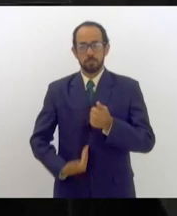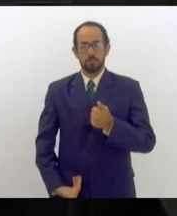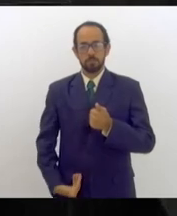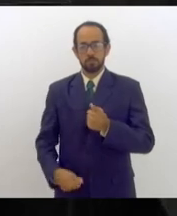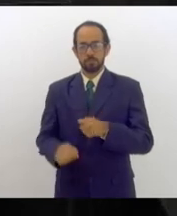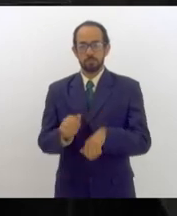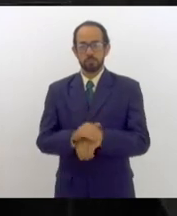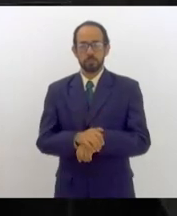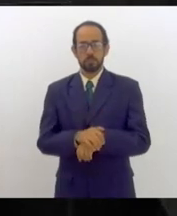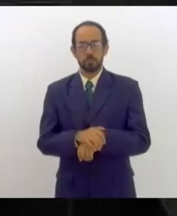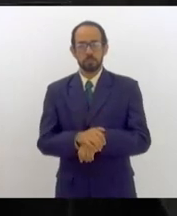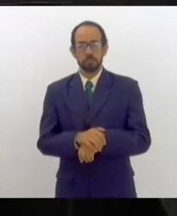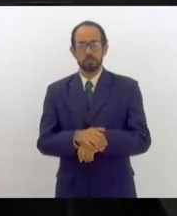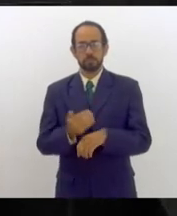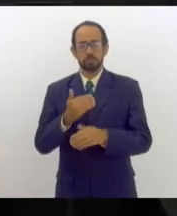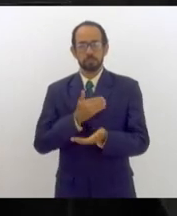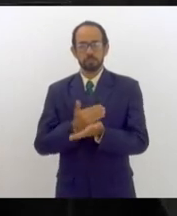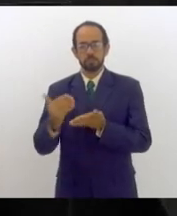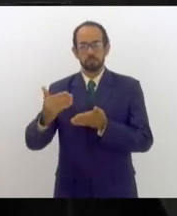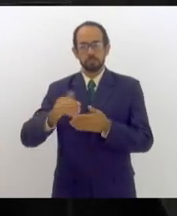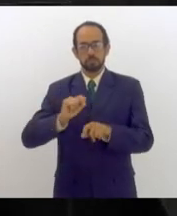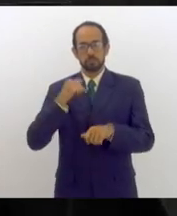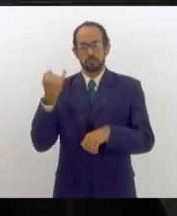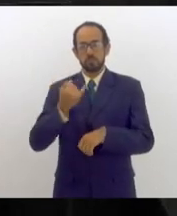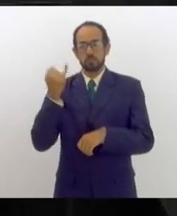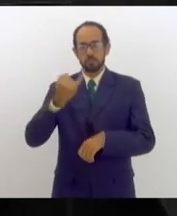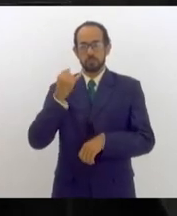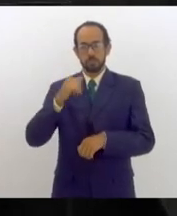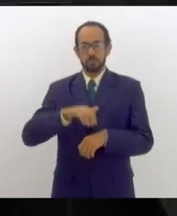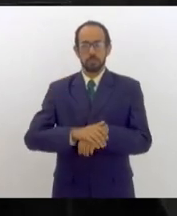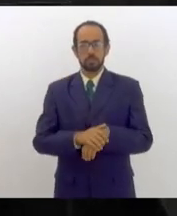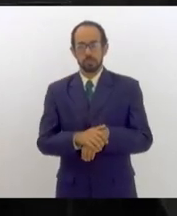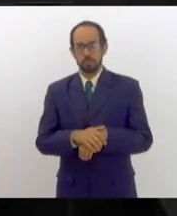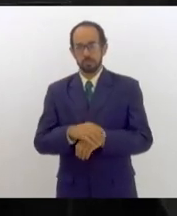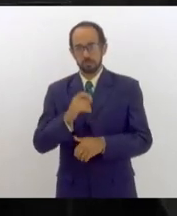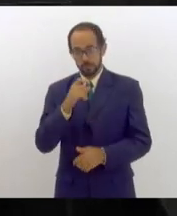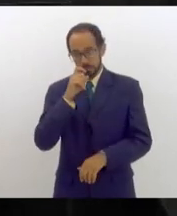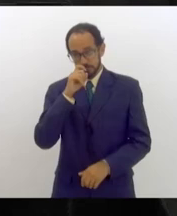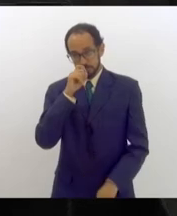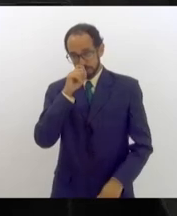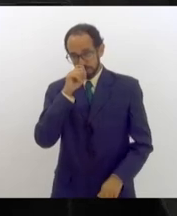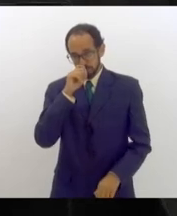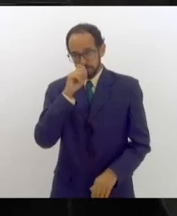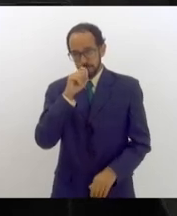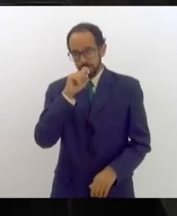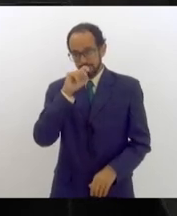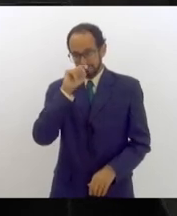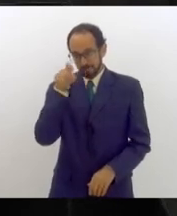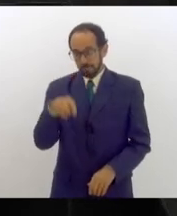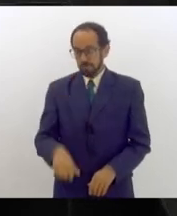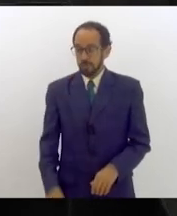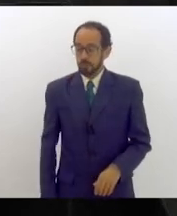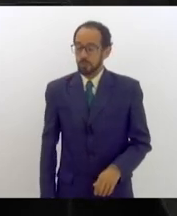passou a ser muito importante eu tô abrindo esse capítulo exatamente que a senhora tá presidindo